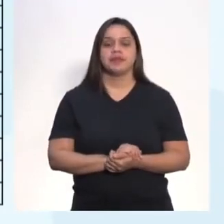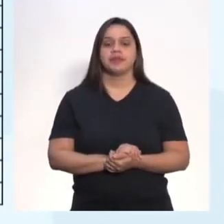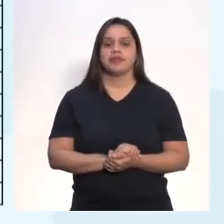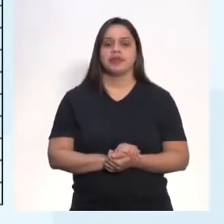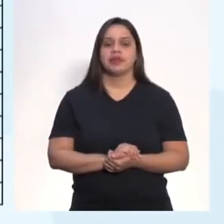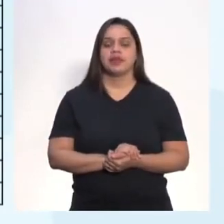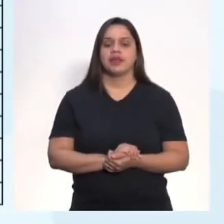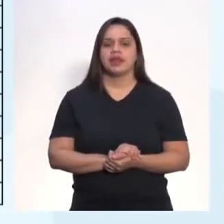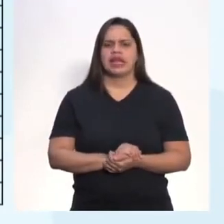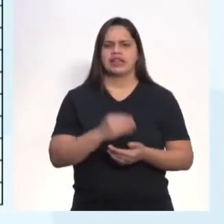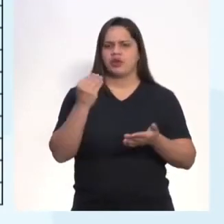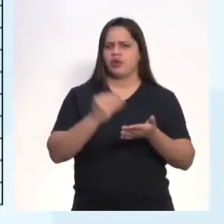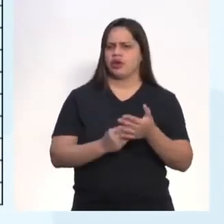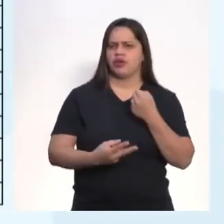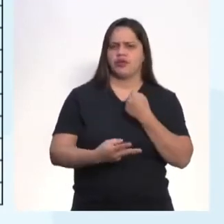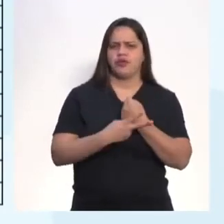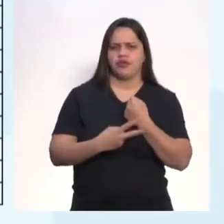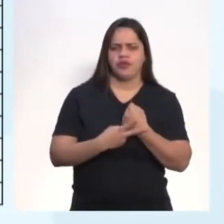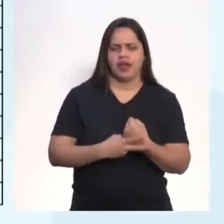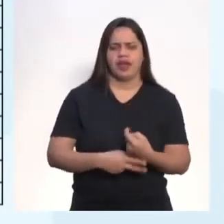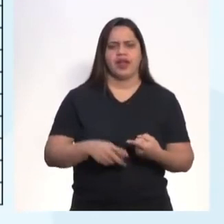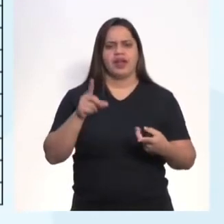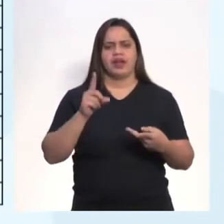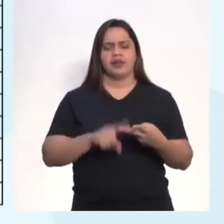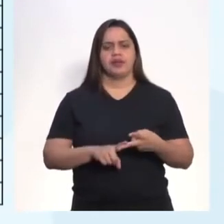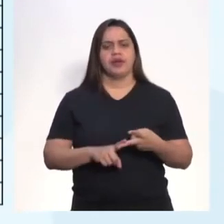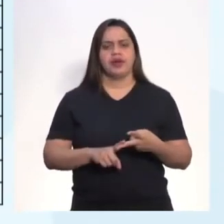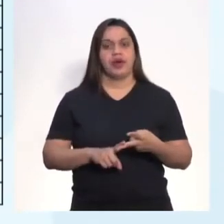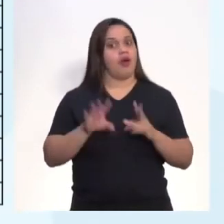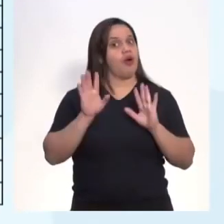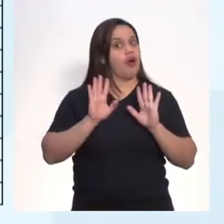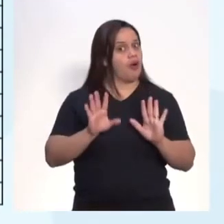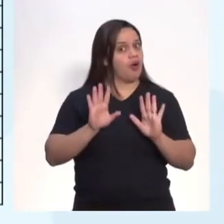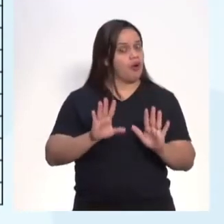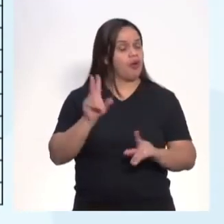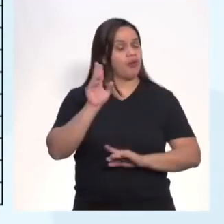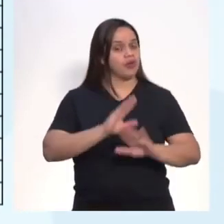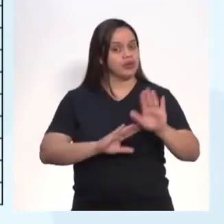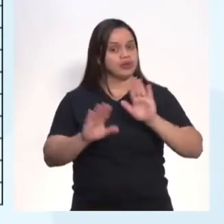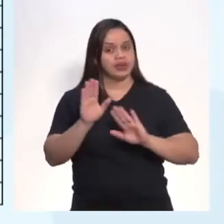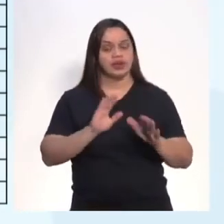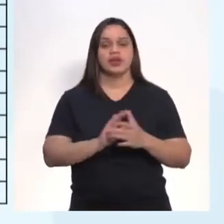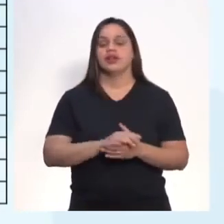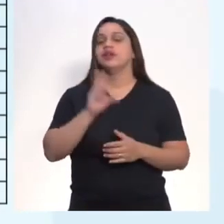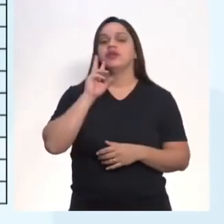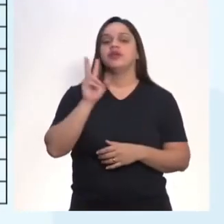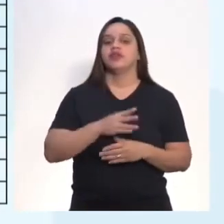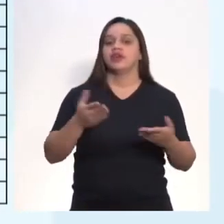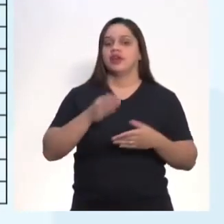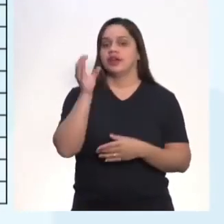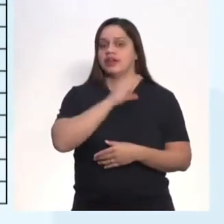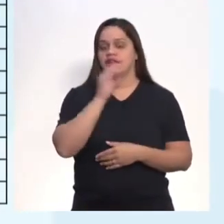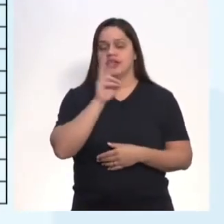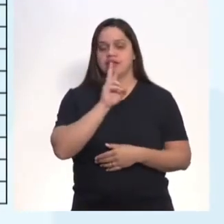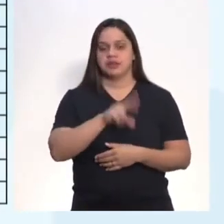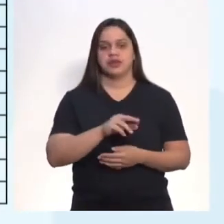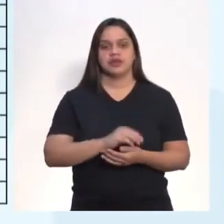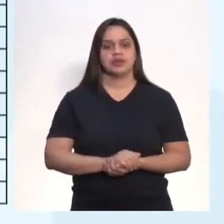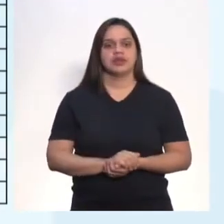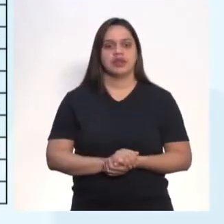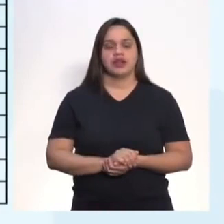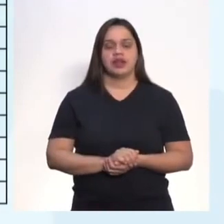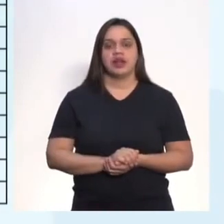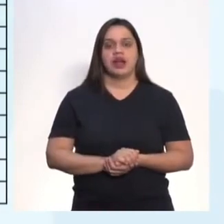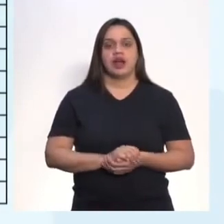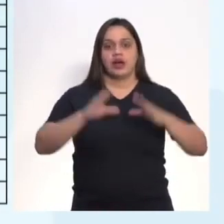estão colocando verbo. Estão colocando. Olha lá. Tá, bora lá. Vamos para as respostas. Vai, coloca, Dani.